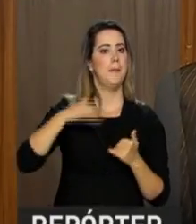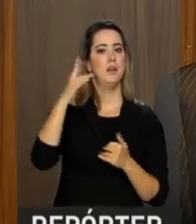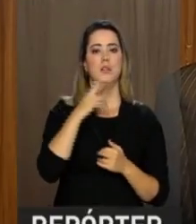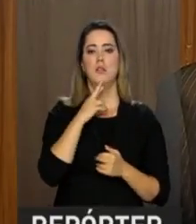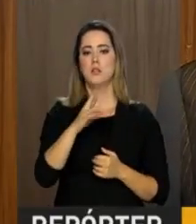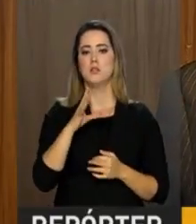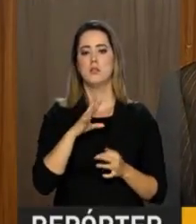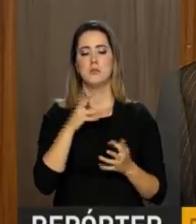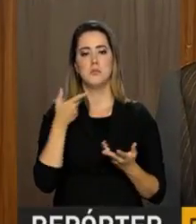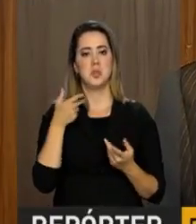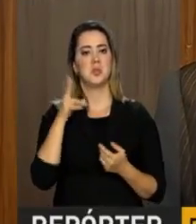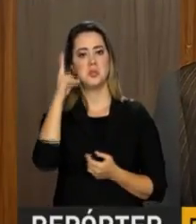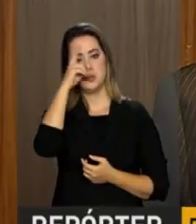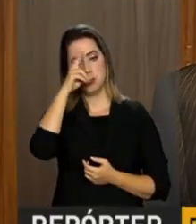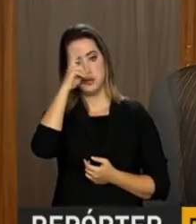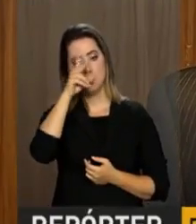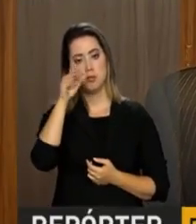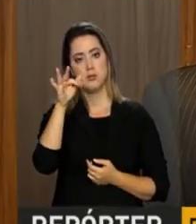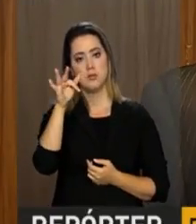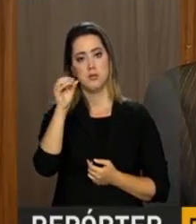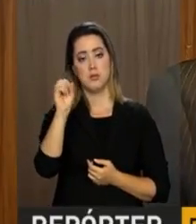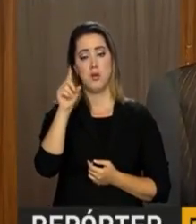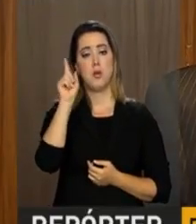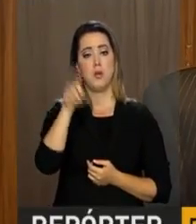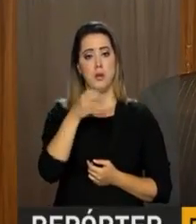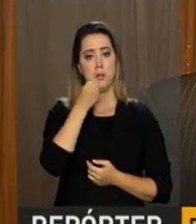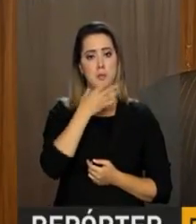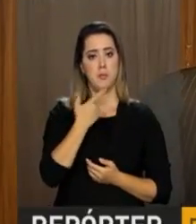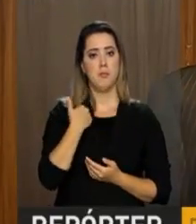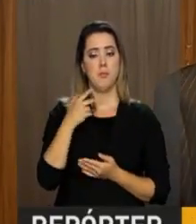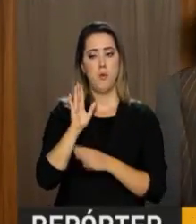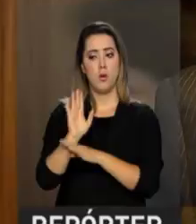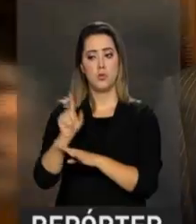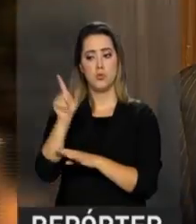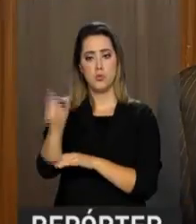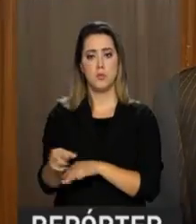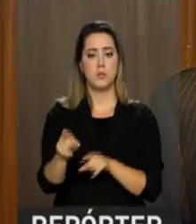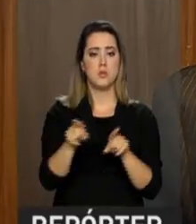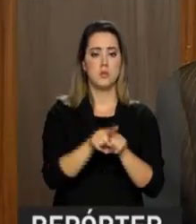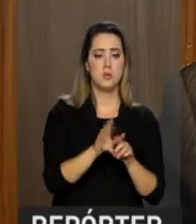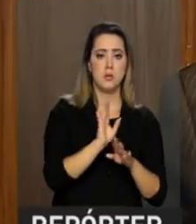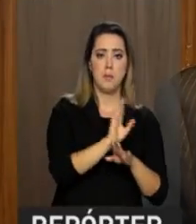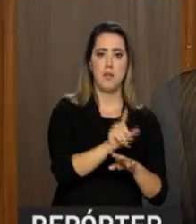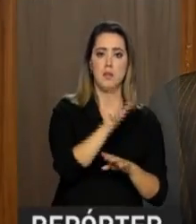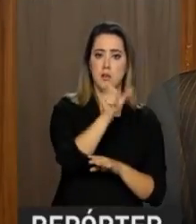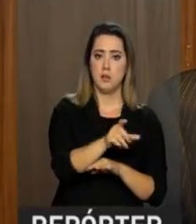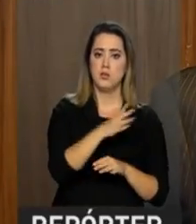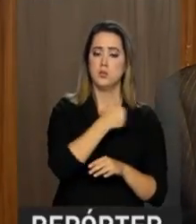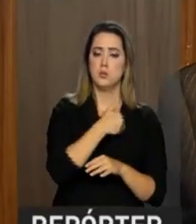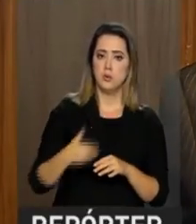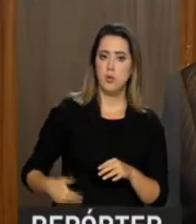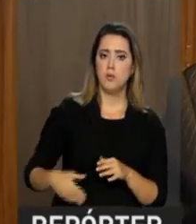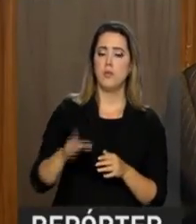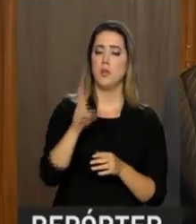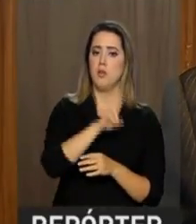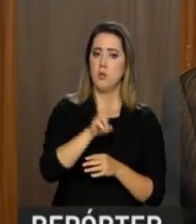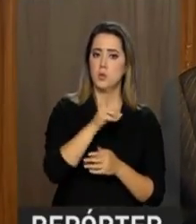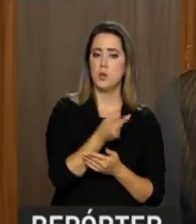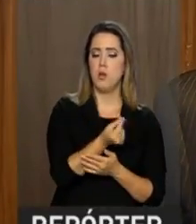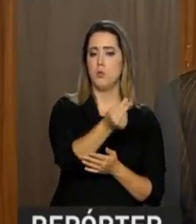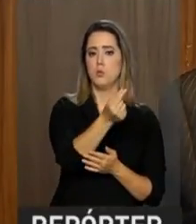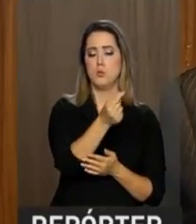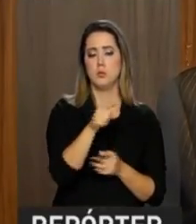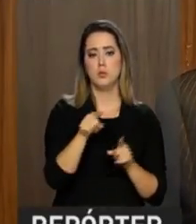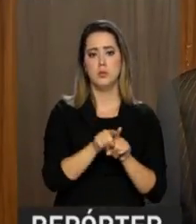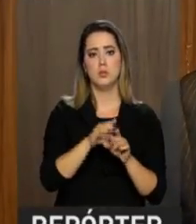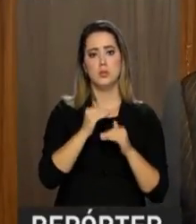tem esse duplo benefício. Ele é creditado e, ao mesmo tempo, ele permite que o fundo continue aplicando